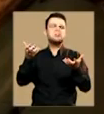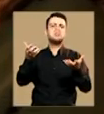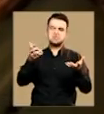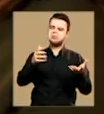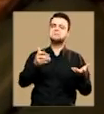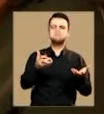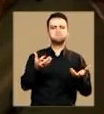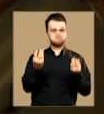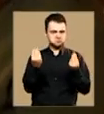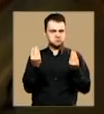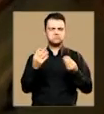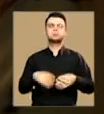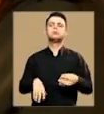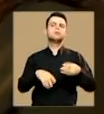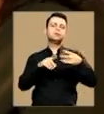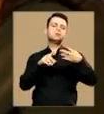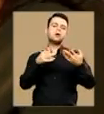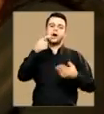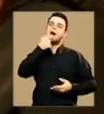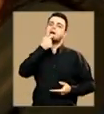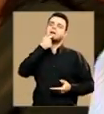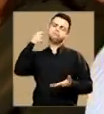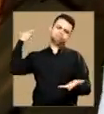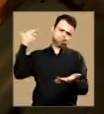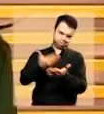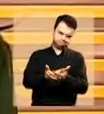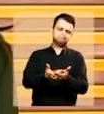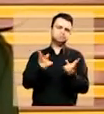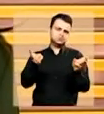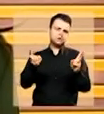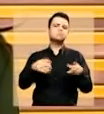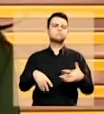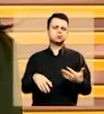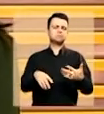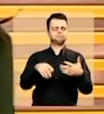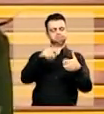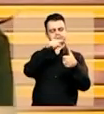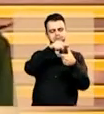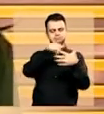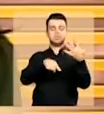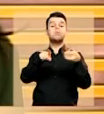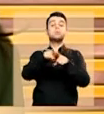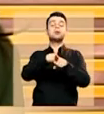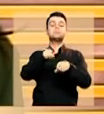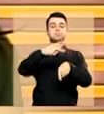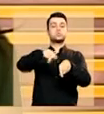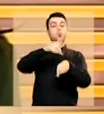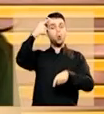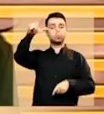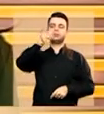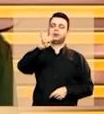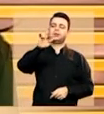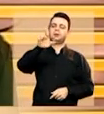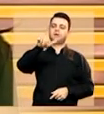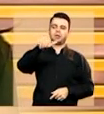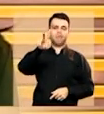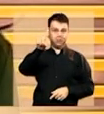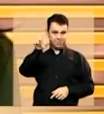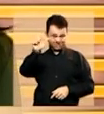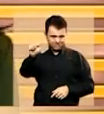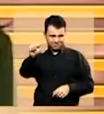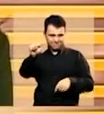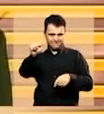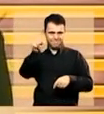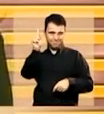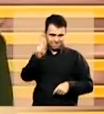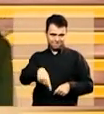mesmo. Inglaterra, que sempre foi, né? Então eu diria que são os países que... E Irlanda. Irlanda também aparece aí para o inglês